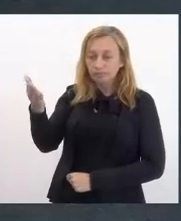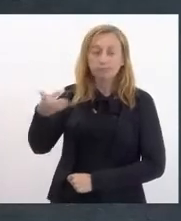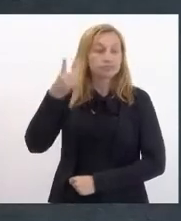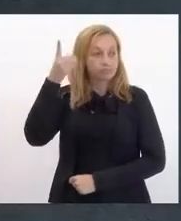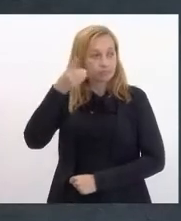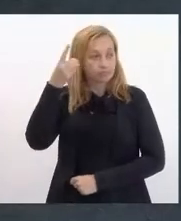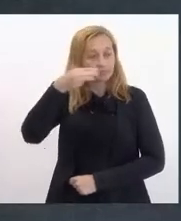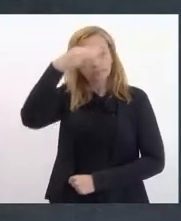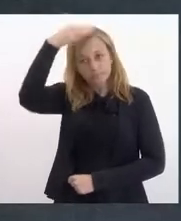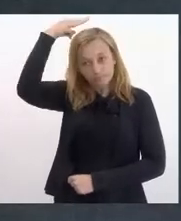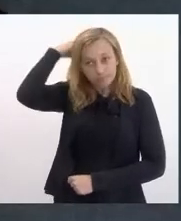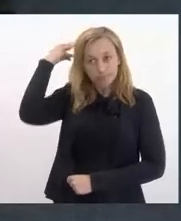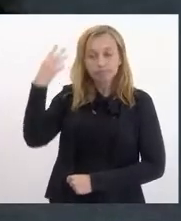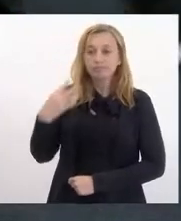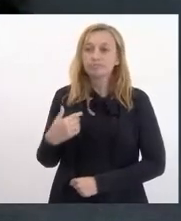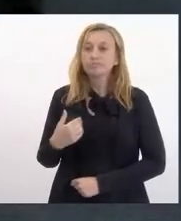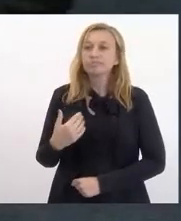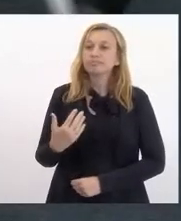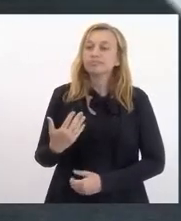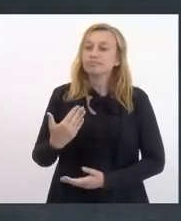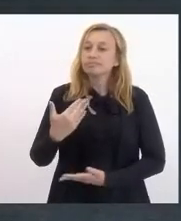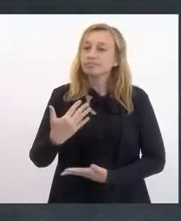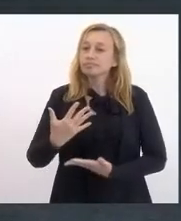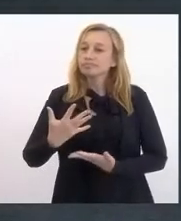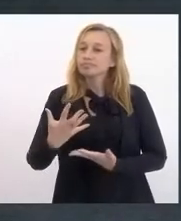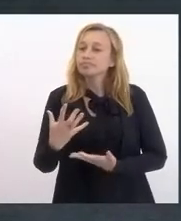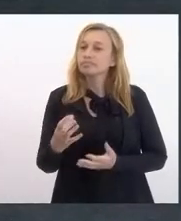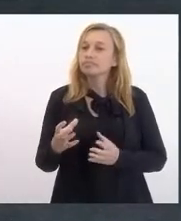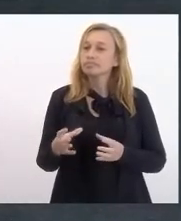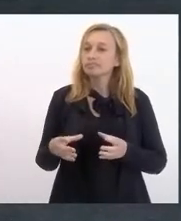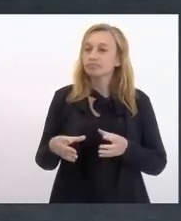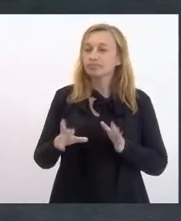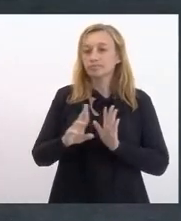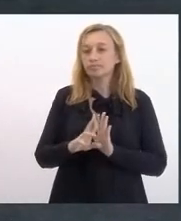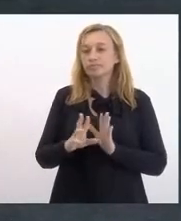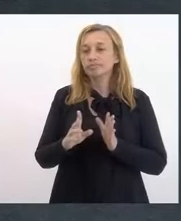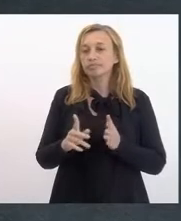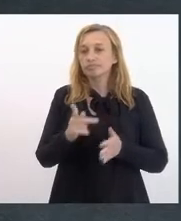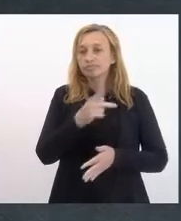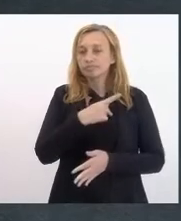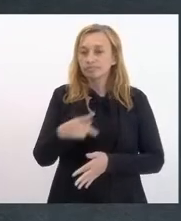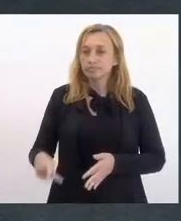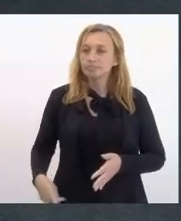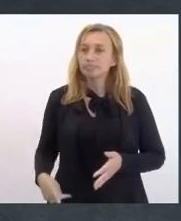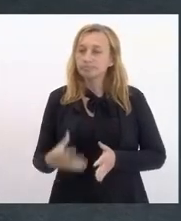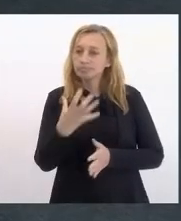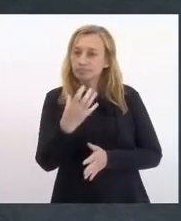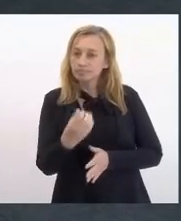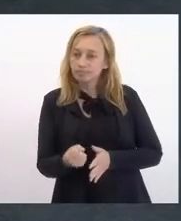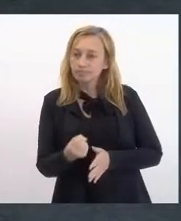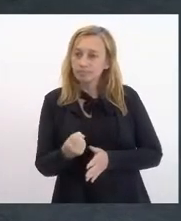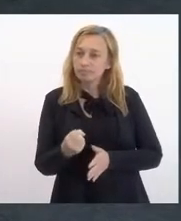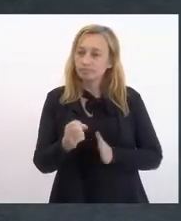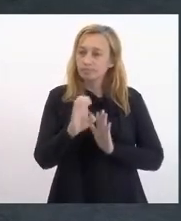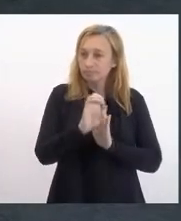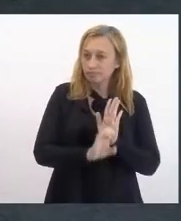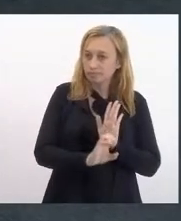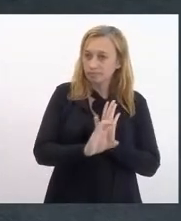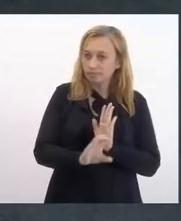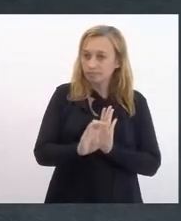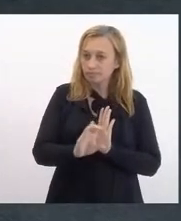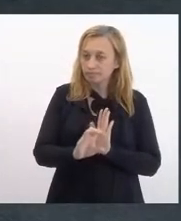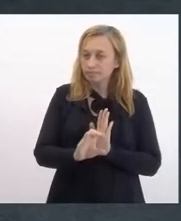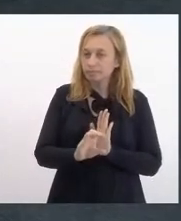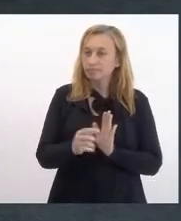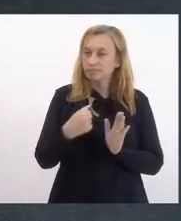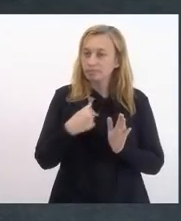Márcio Pacheco, como parecerista da CCJ e presidente, acolheu a emenda que eu tinha feito